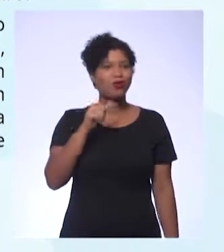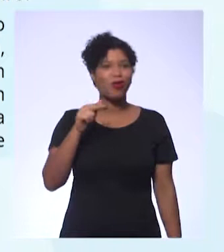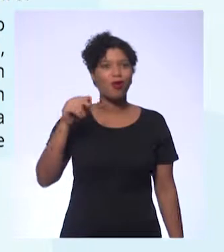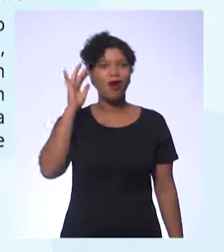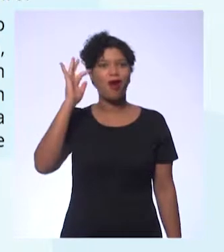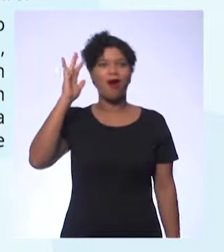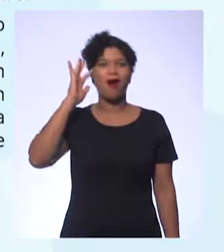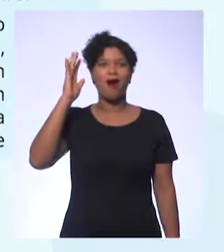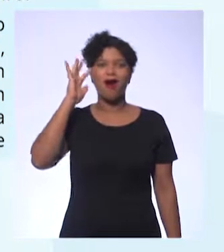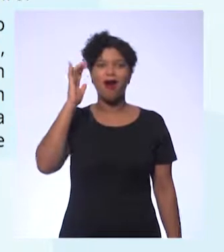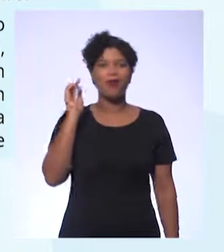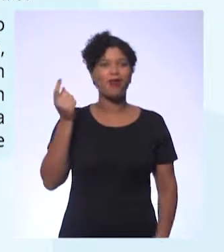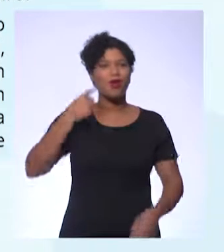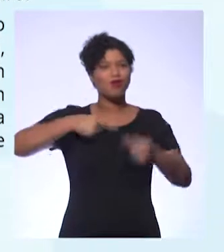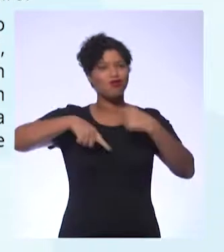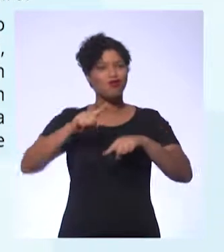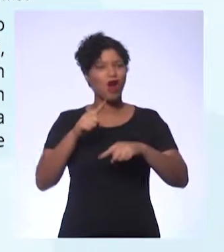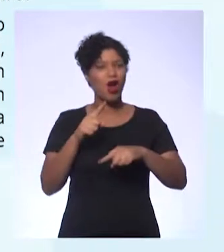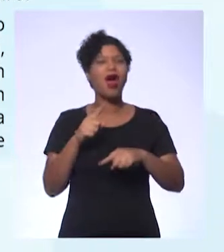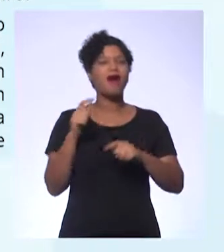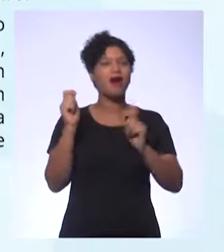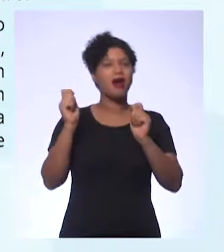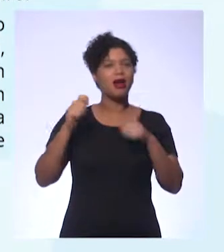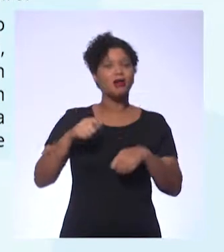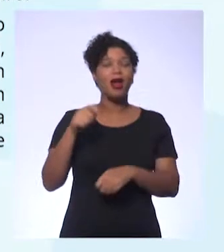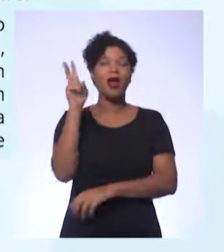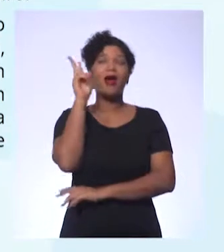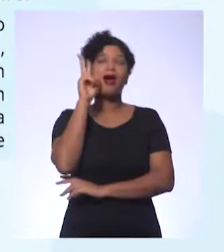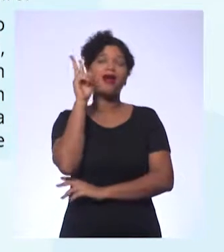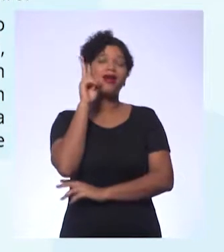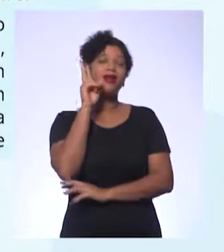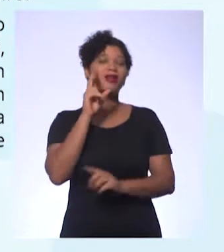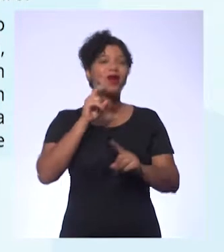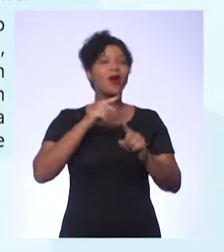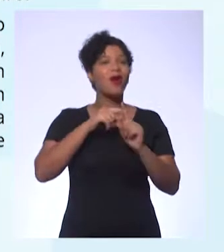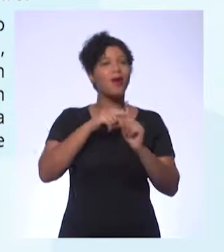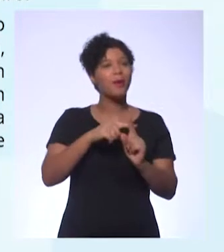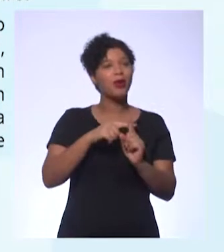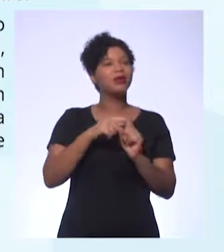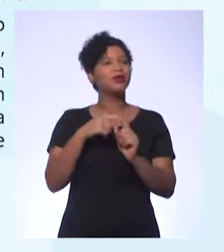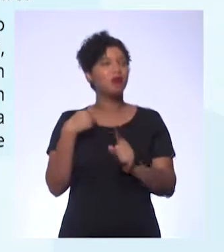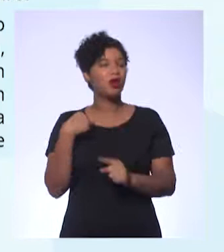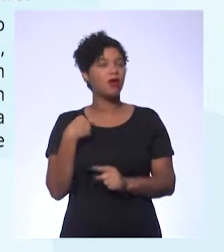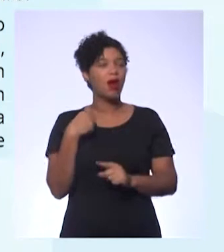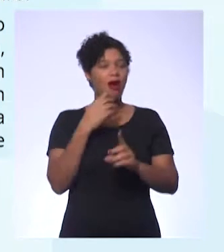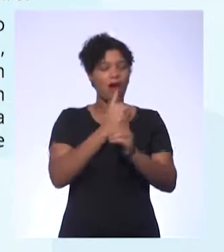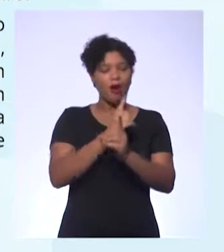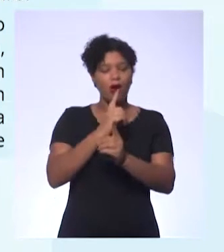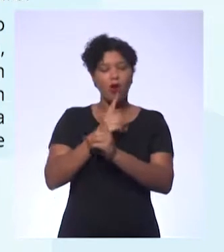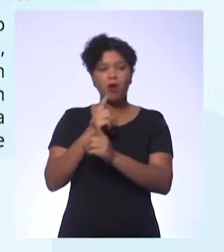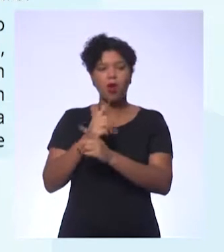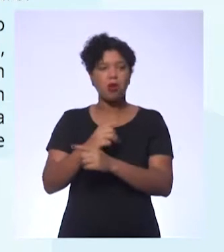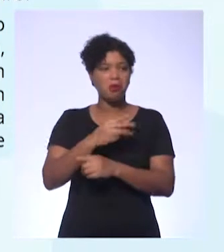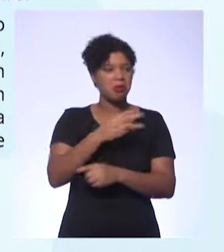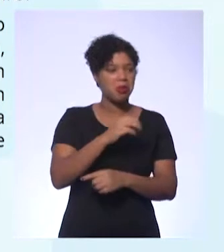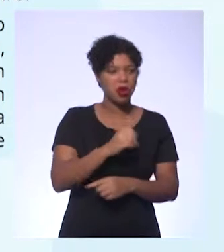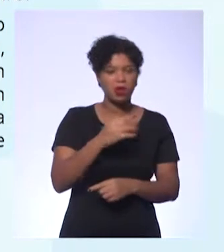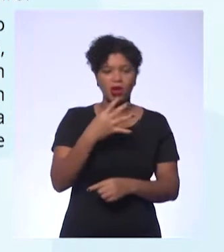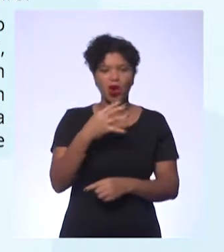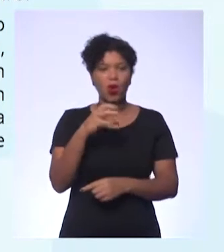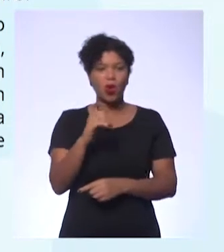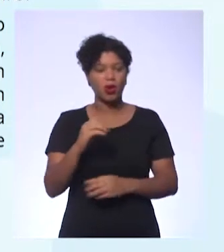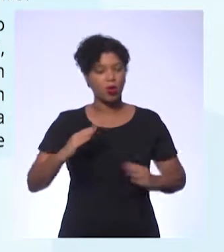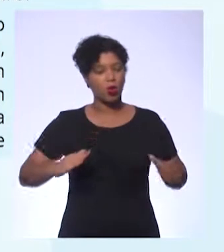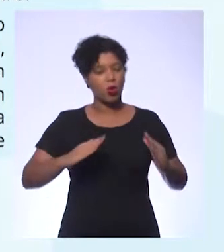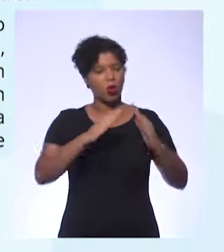com outros sucessos dignos de feliz recordação, quando nisto iam, descobriram 30 ou 40 moinhos de vento